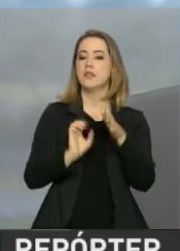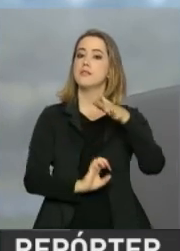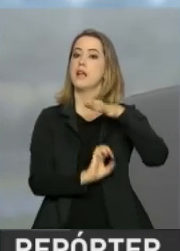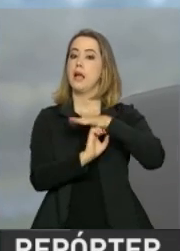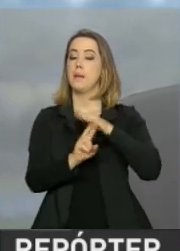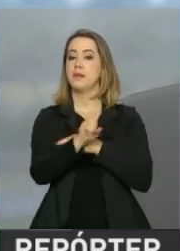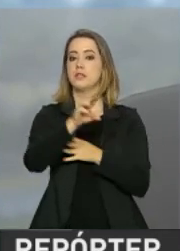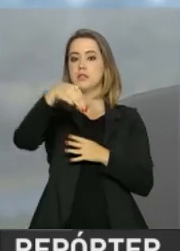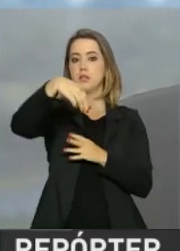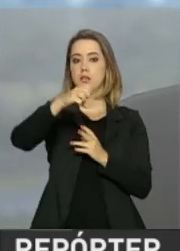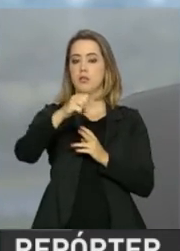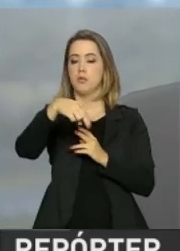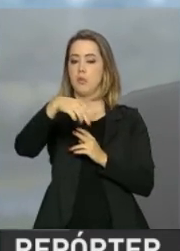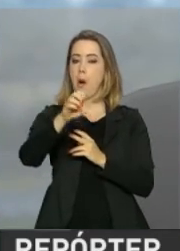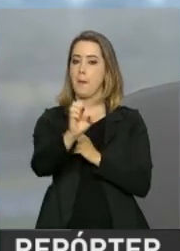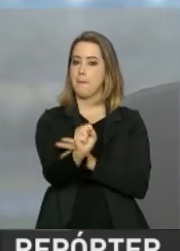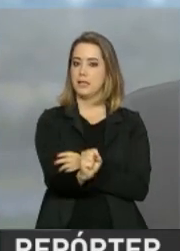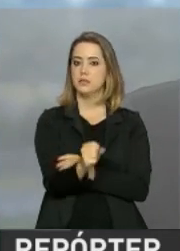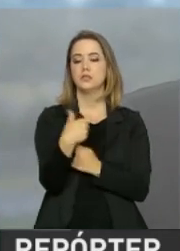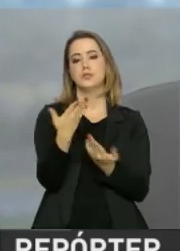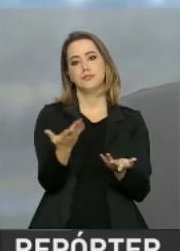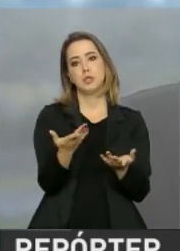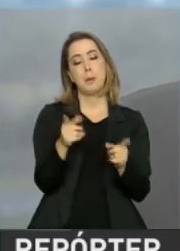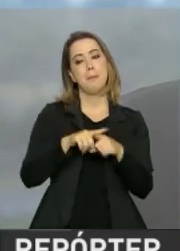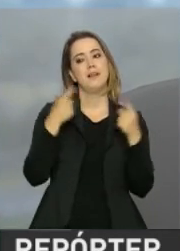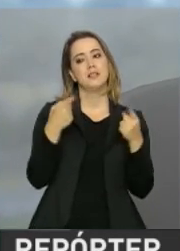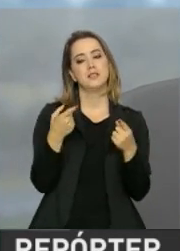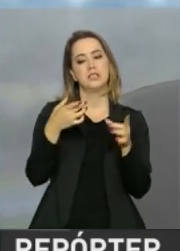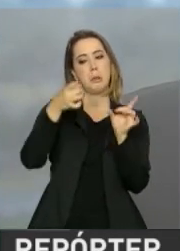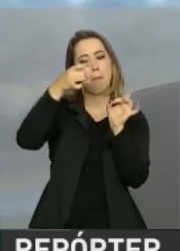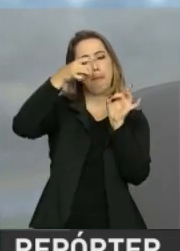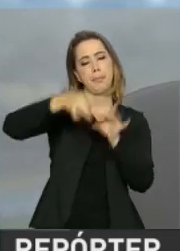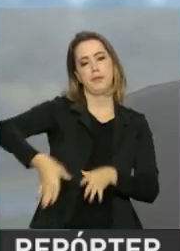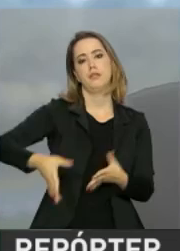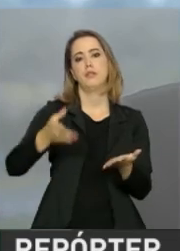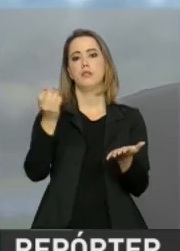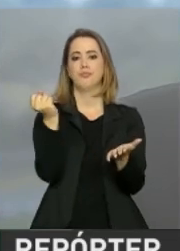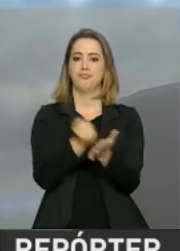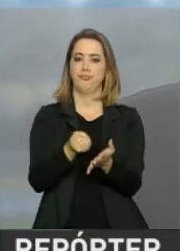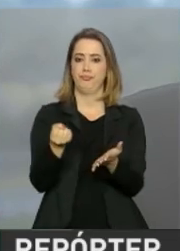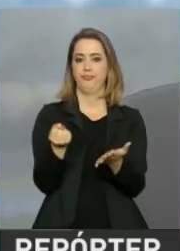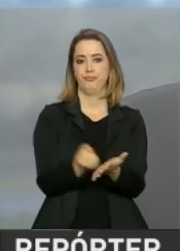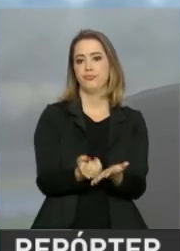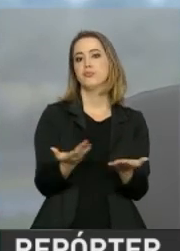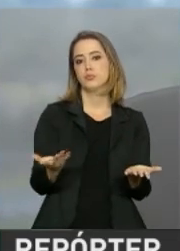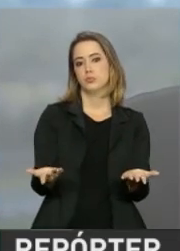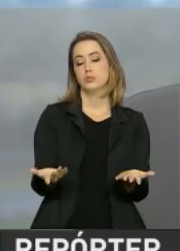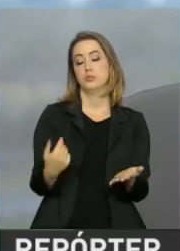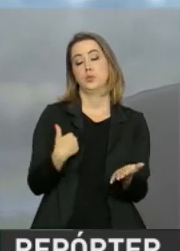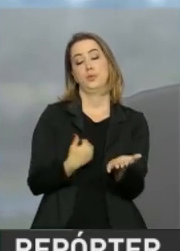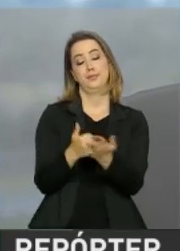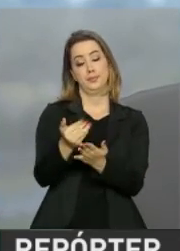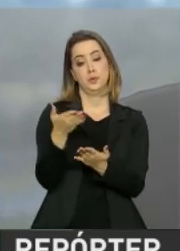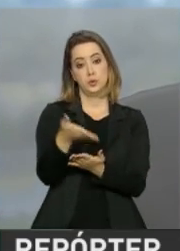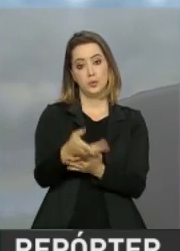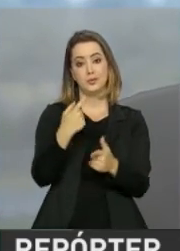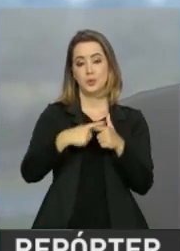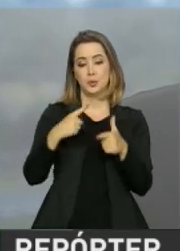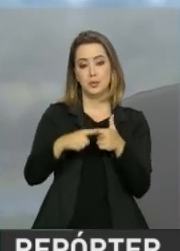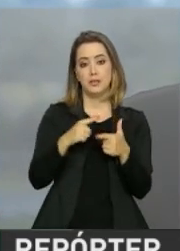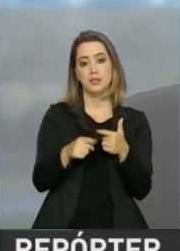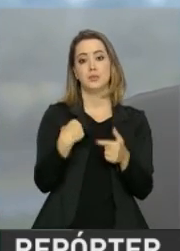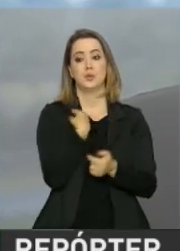na gestão anterior e que lamentavelmente acabou por desistir do contrato a partir daí nós